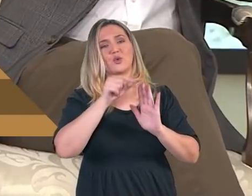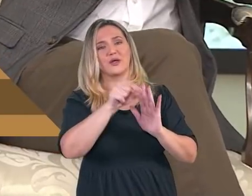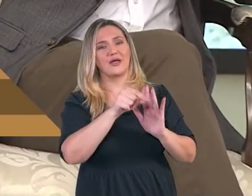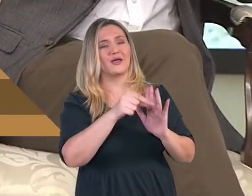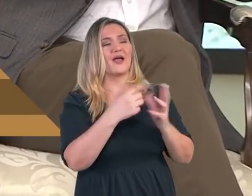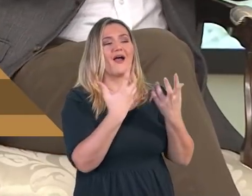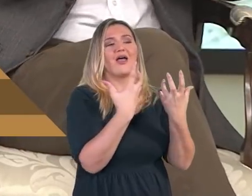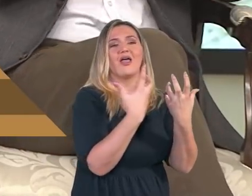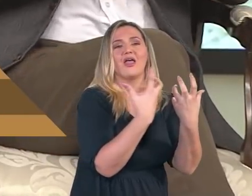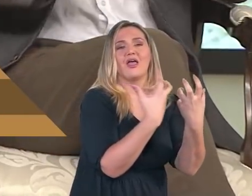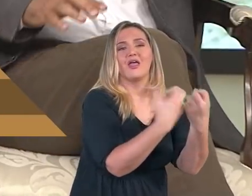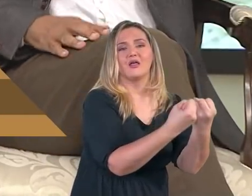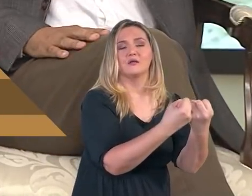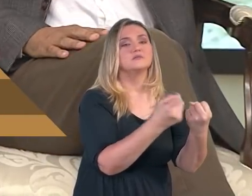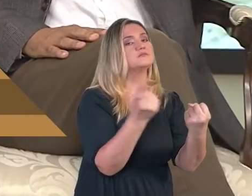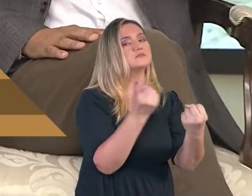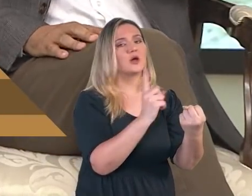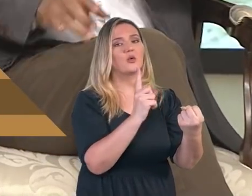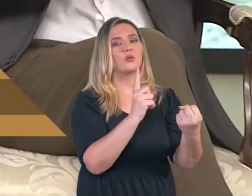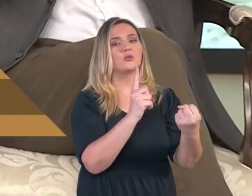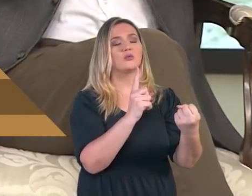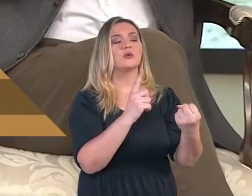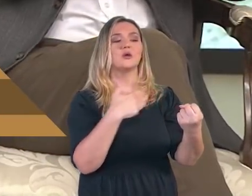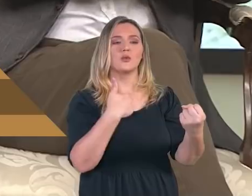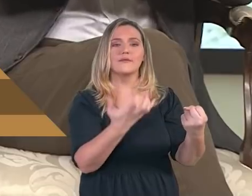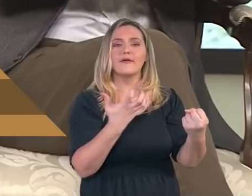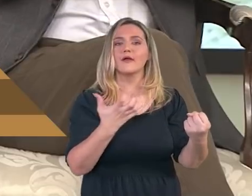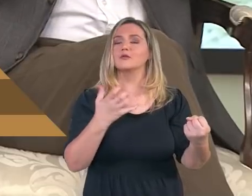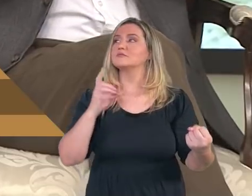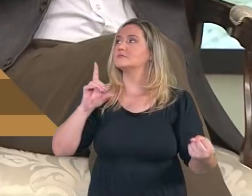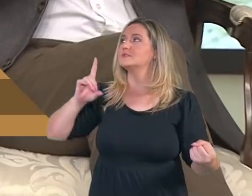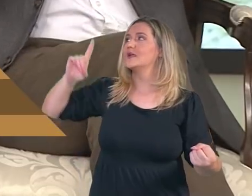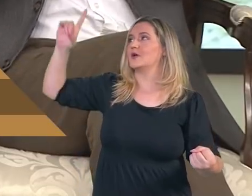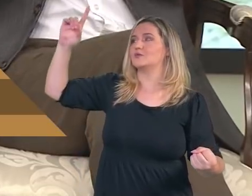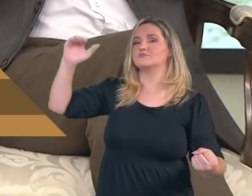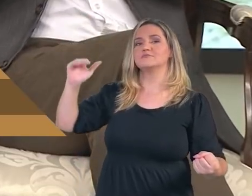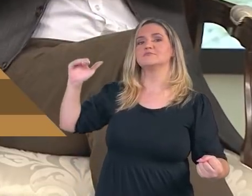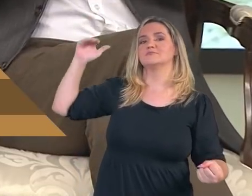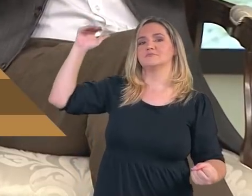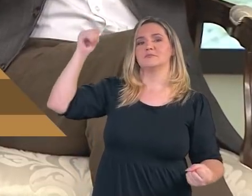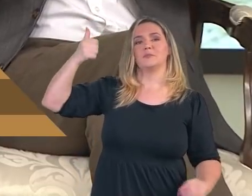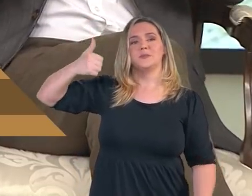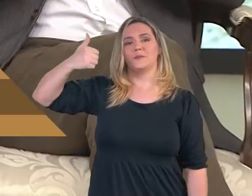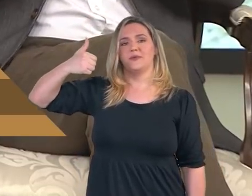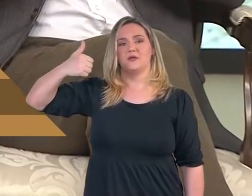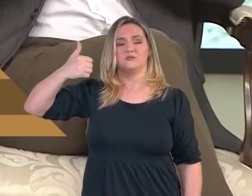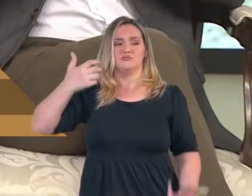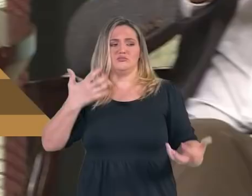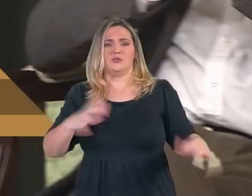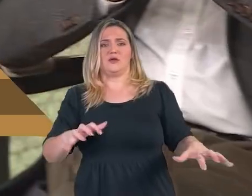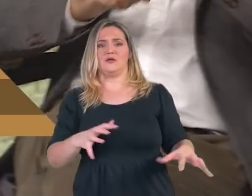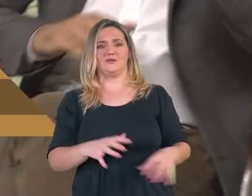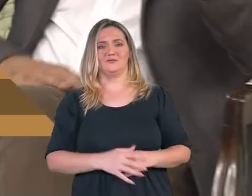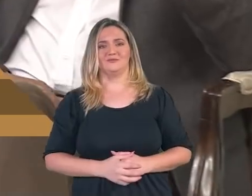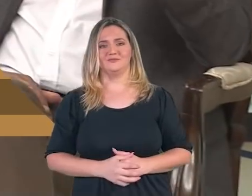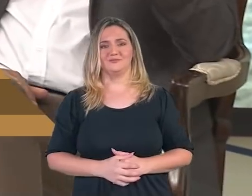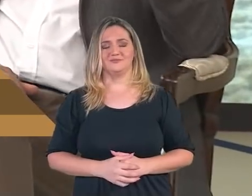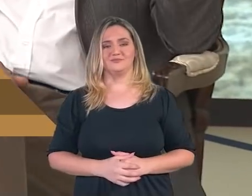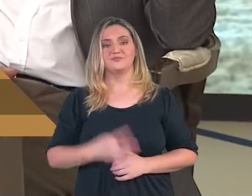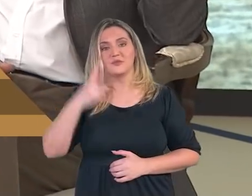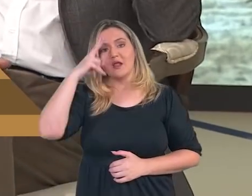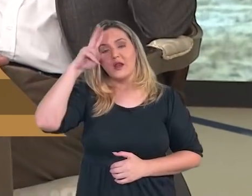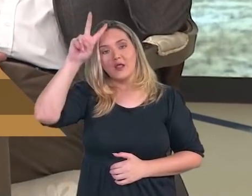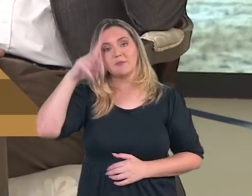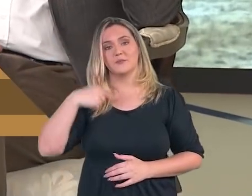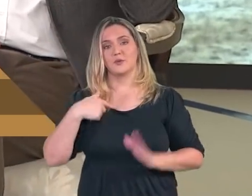o patrocínio do monarca, mas, acima de tudo, a sua soberania no lugar do Deus de Israel. E ele não podia aceitar isso. Lembre-se,